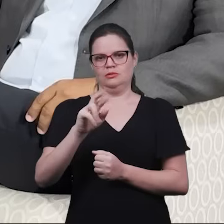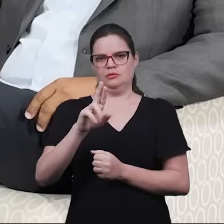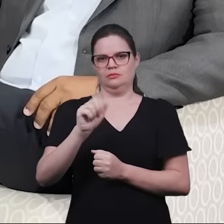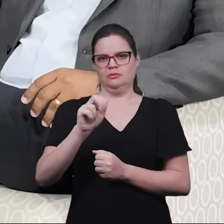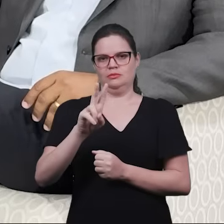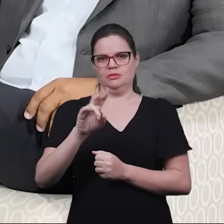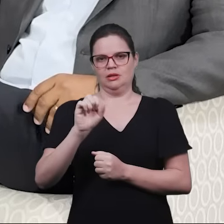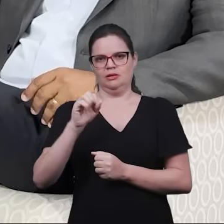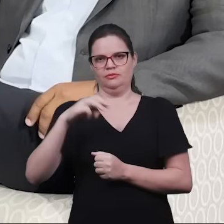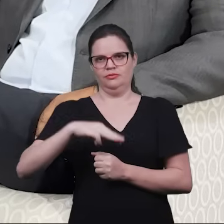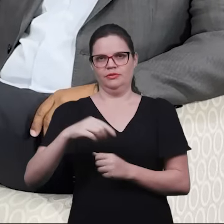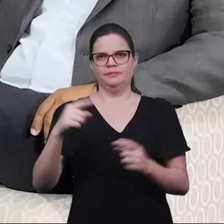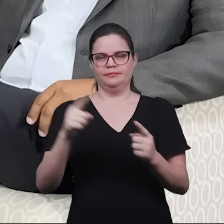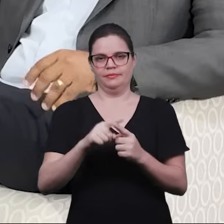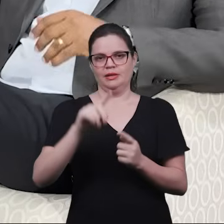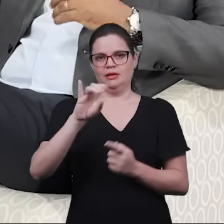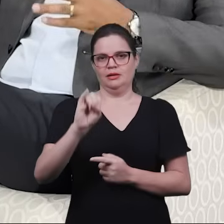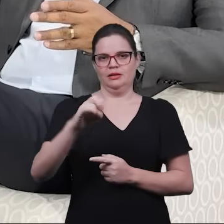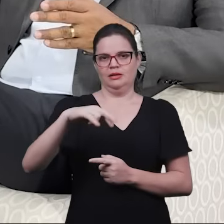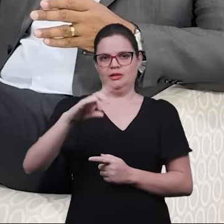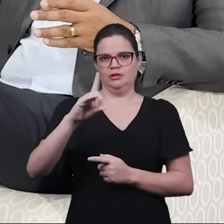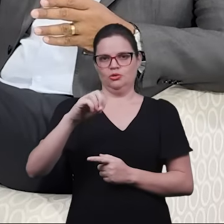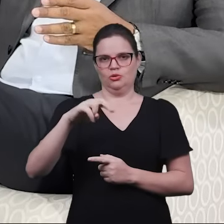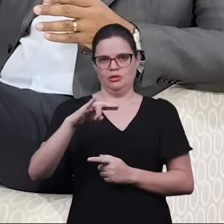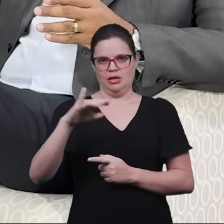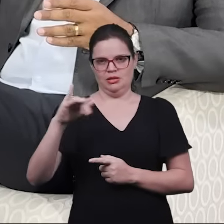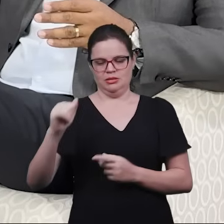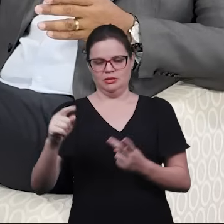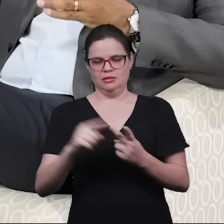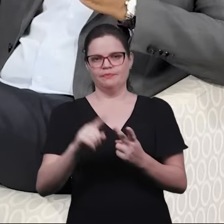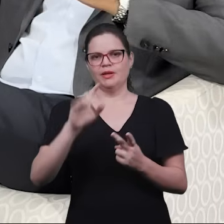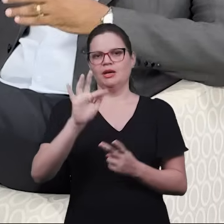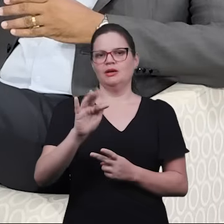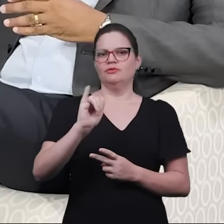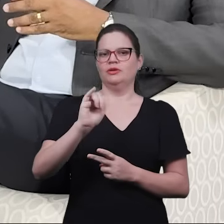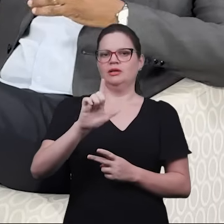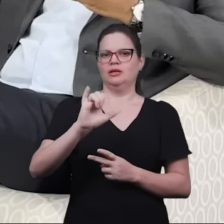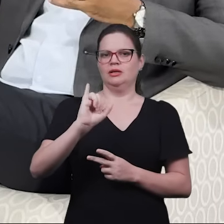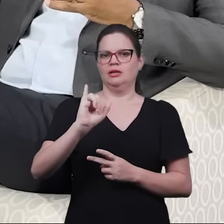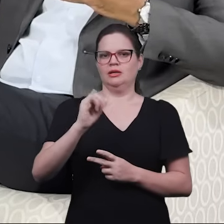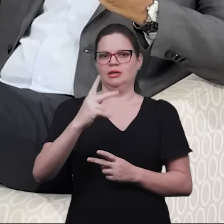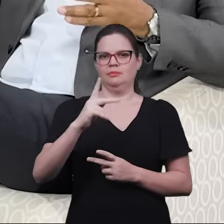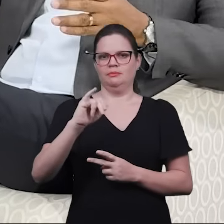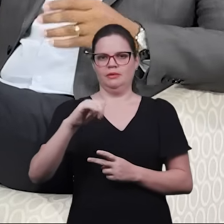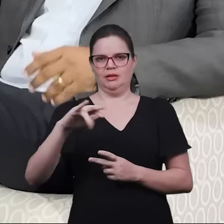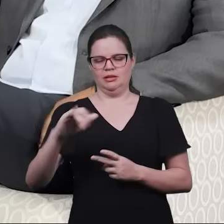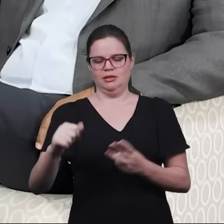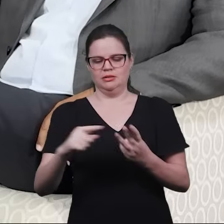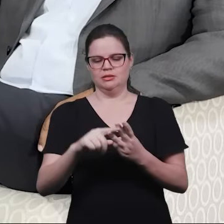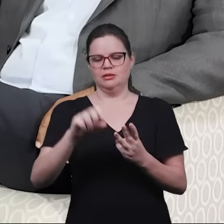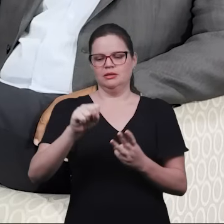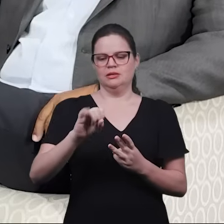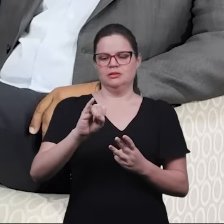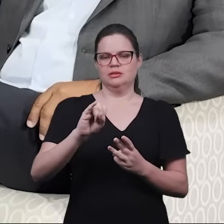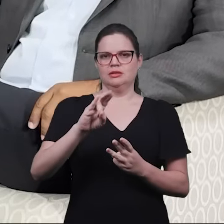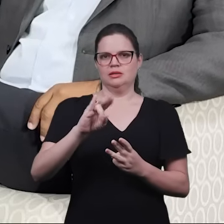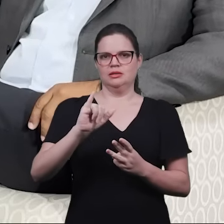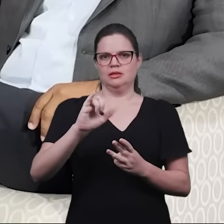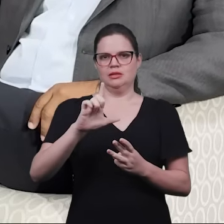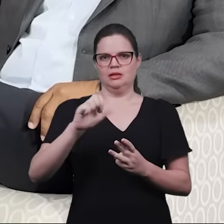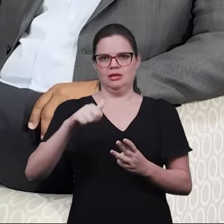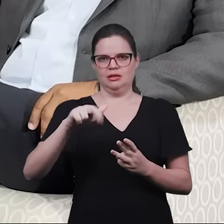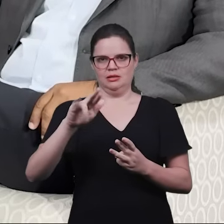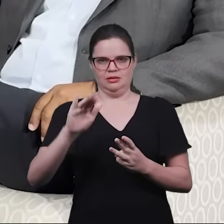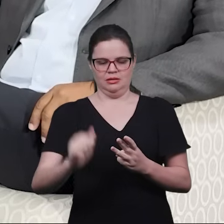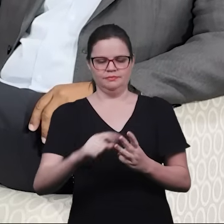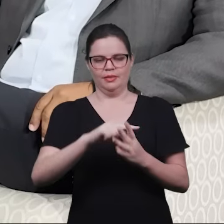Bravin, Ricardo Bravin. Nós iremos para a Indonésia, para as Filipinas e para o Sri Lanka. Faremos